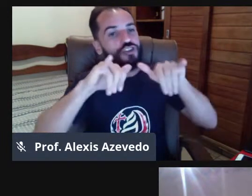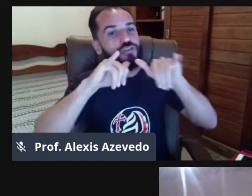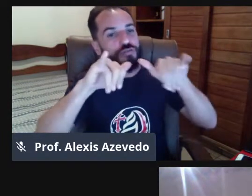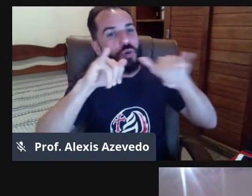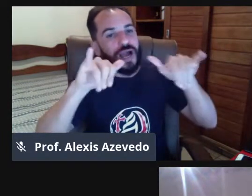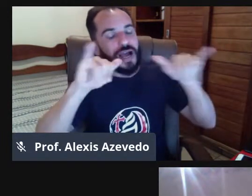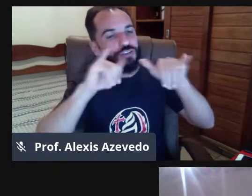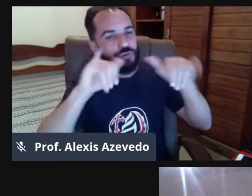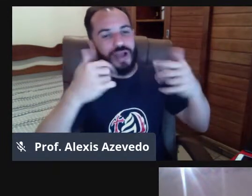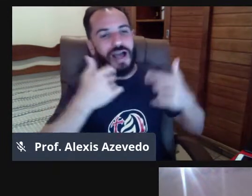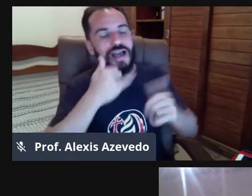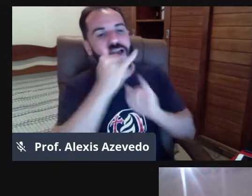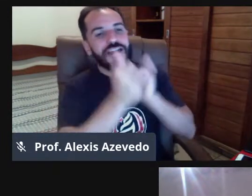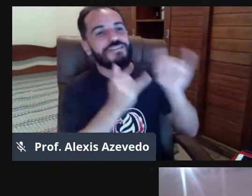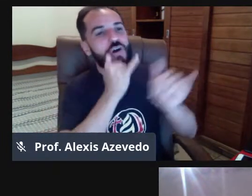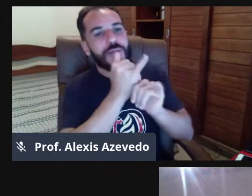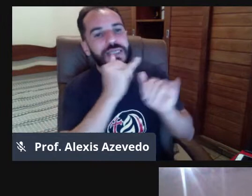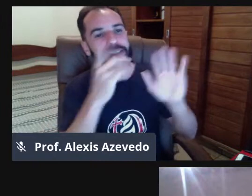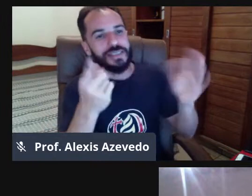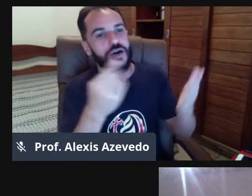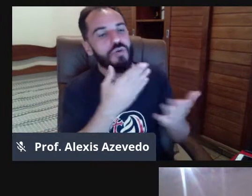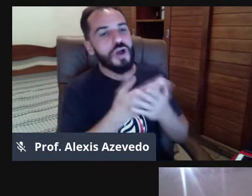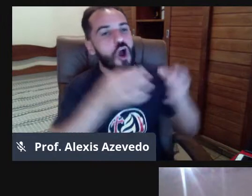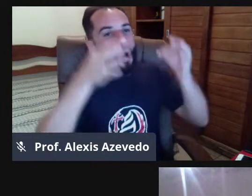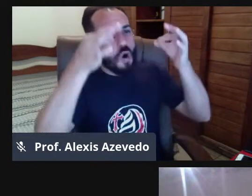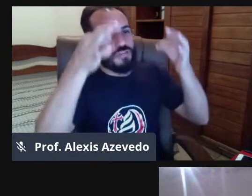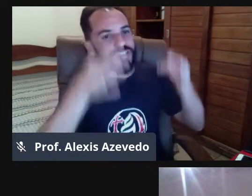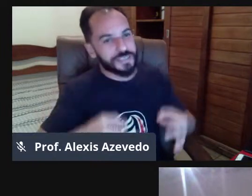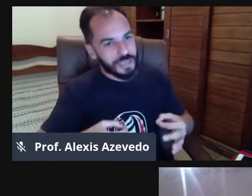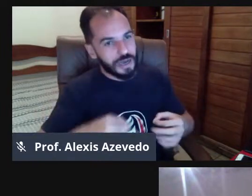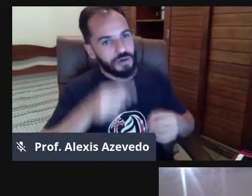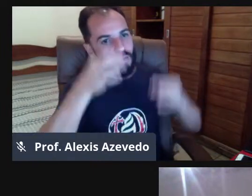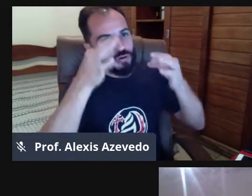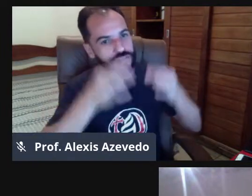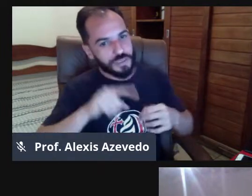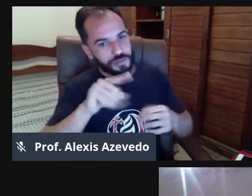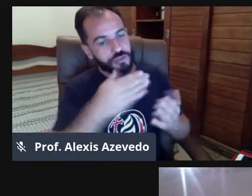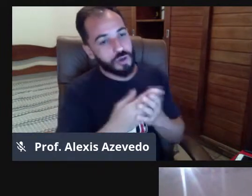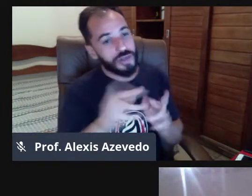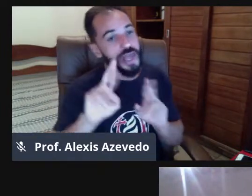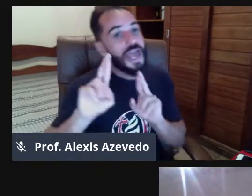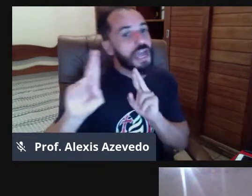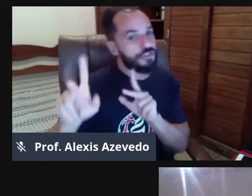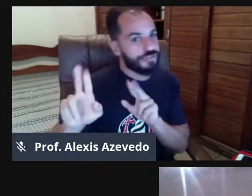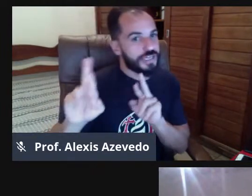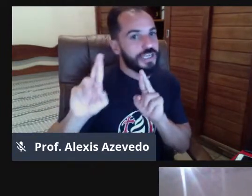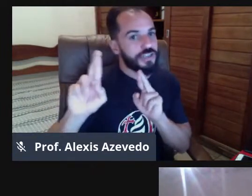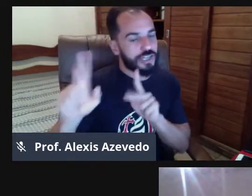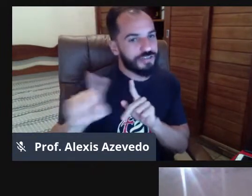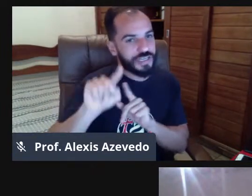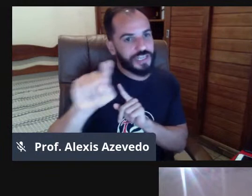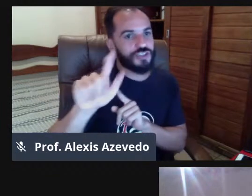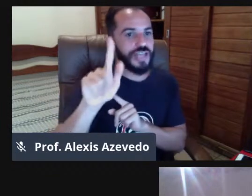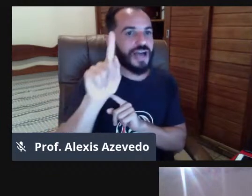da escola. Está aberto, mas é um canal de divulgação, diferente do canal